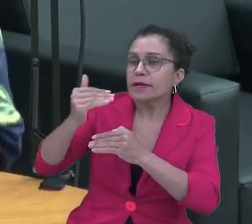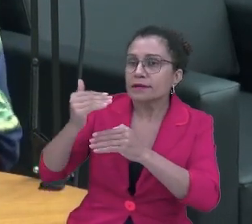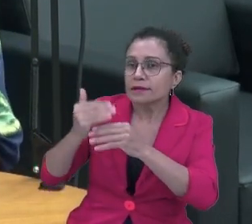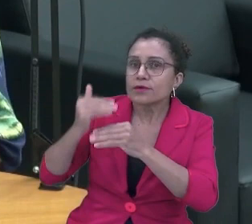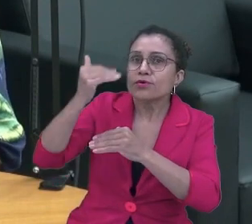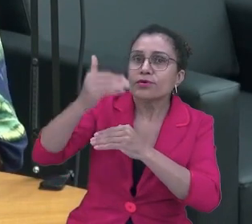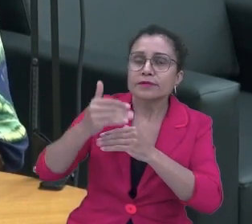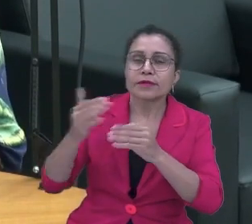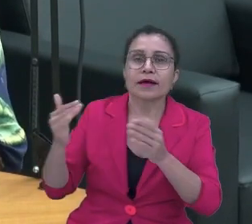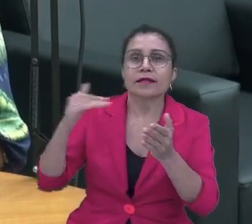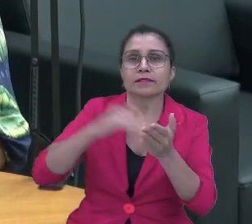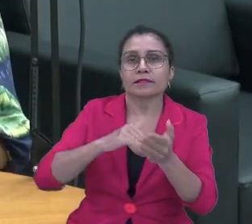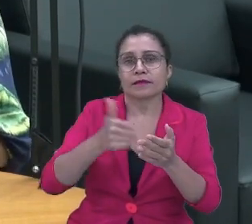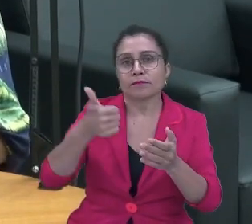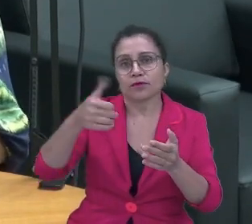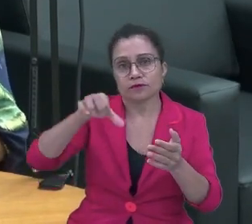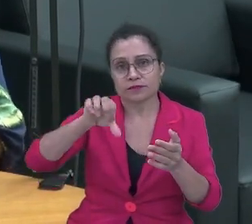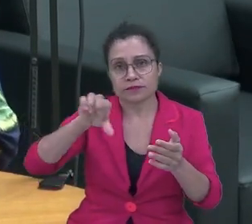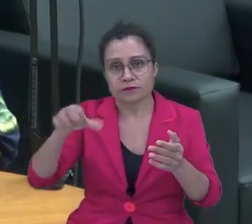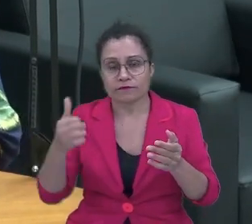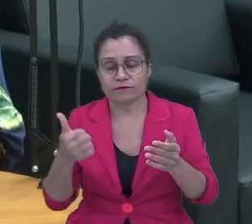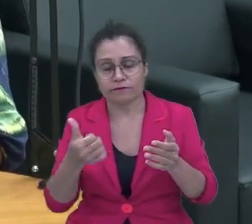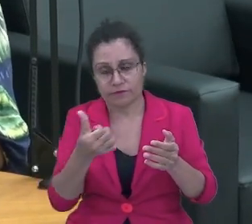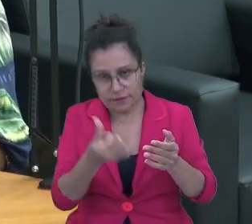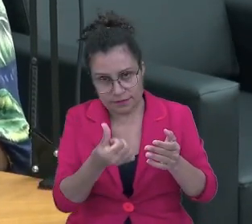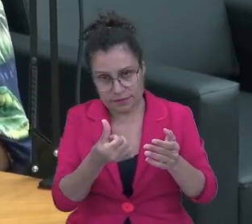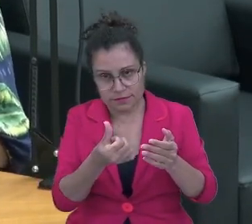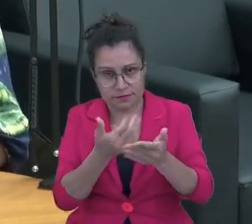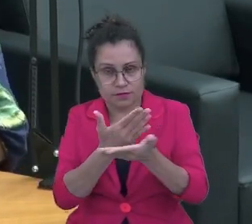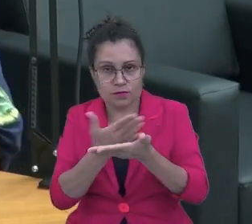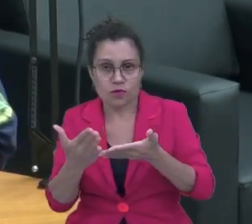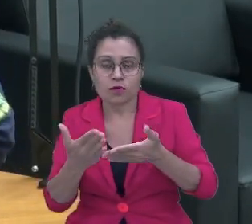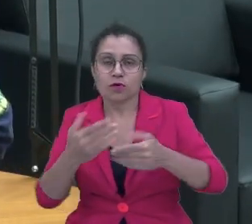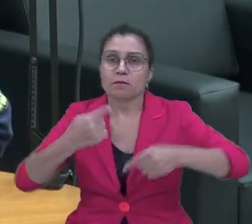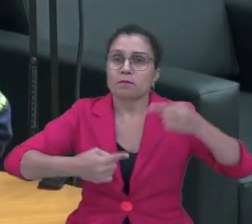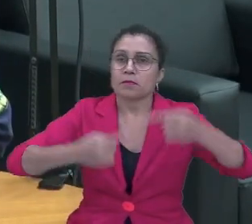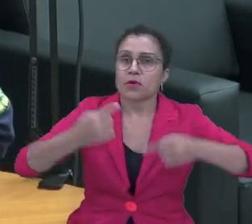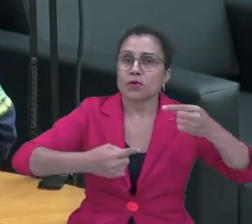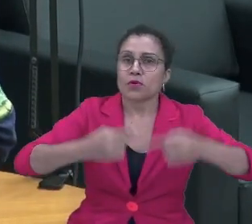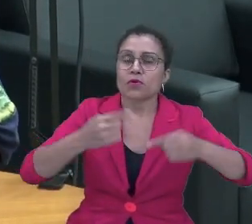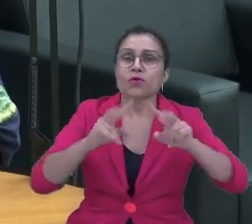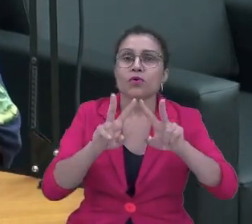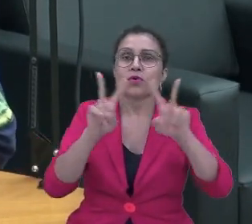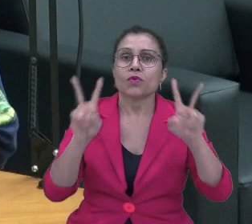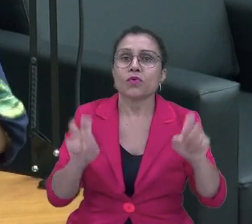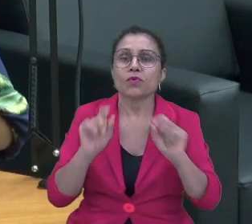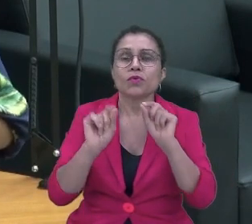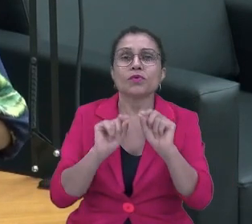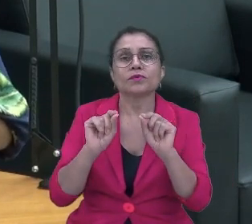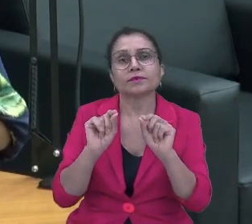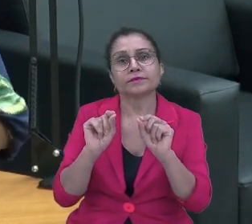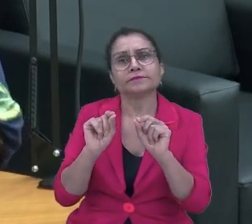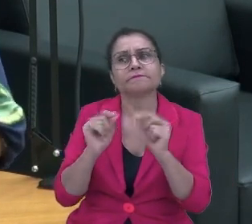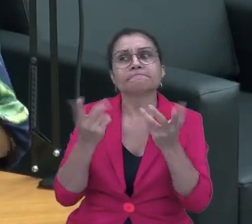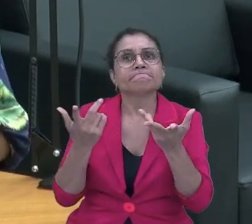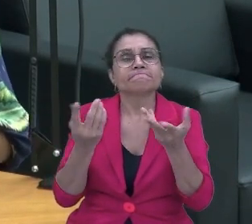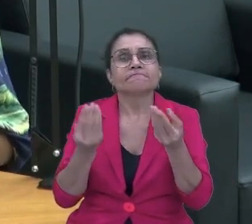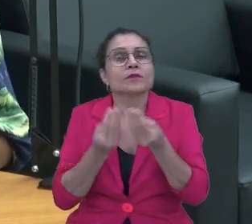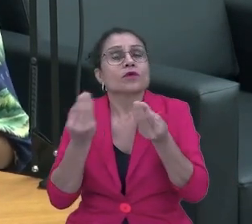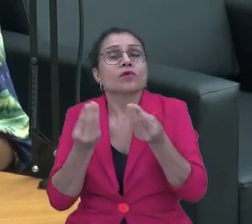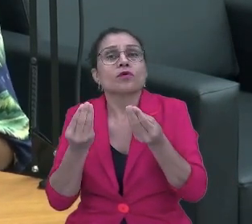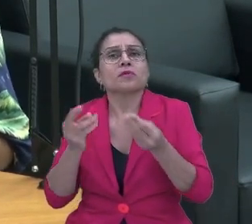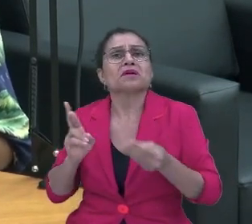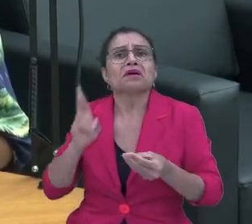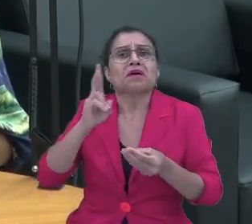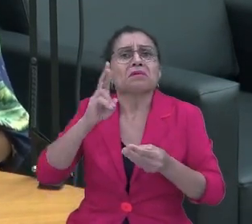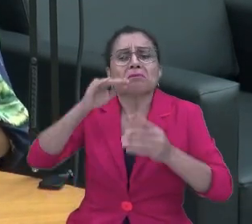exemplo, em 96 a gente começa a discutir, onde você, retomando aí que você colocou sobre essa questão, por que é tão